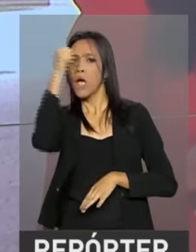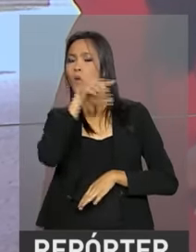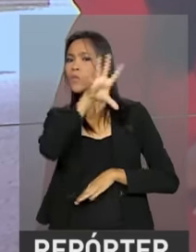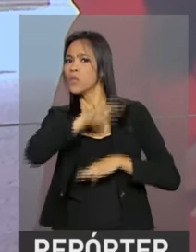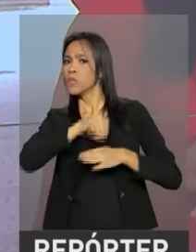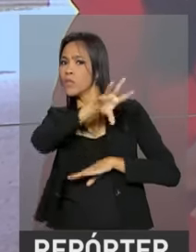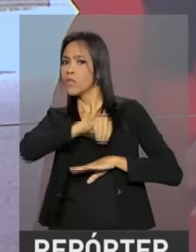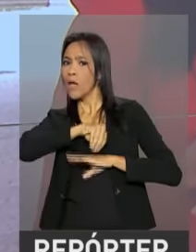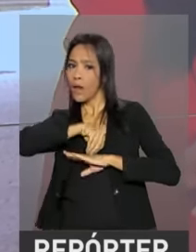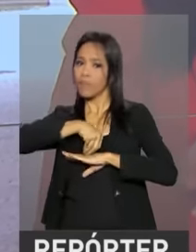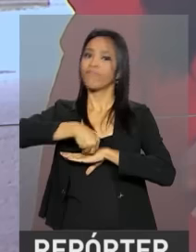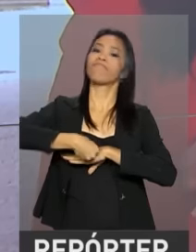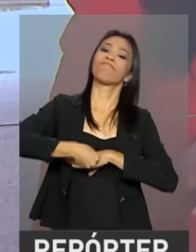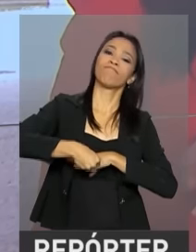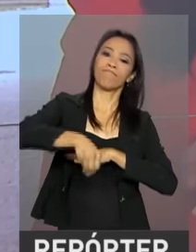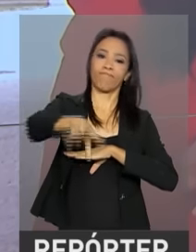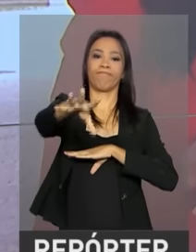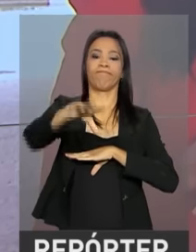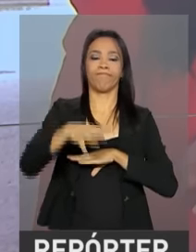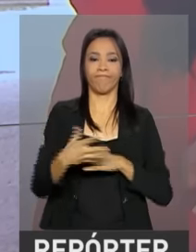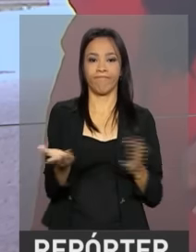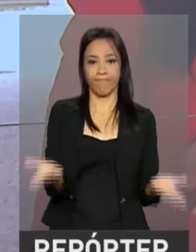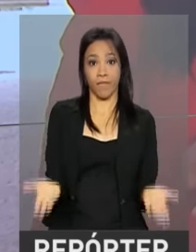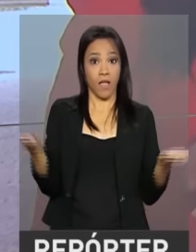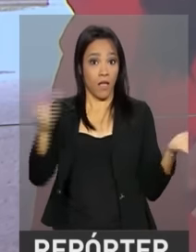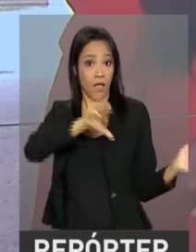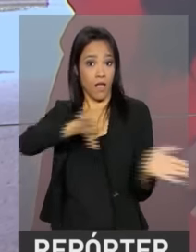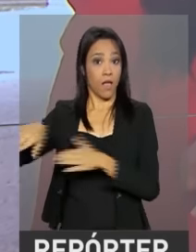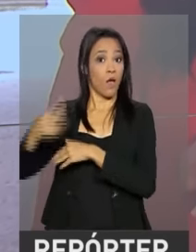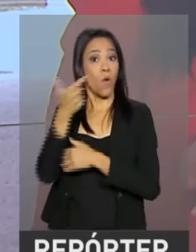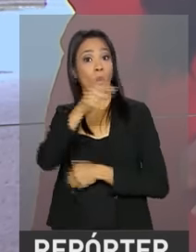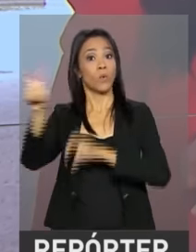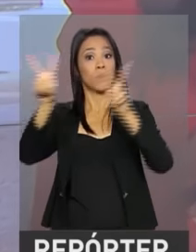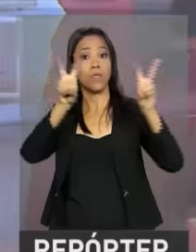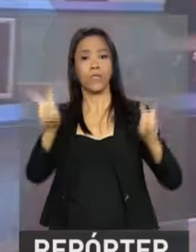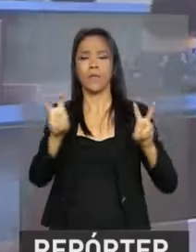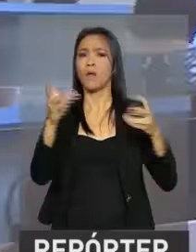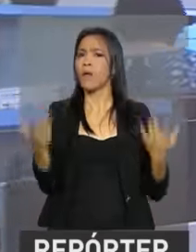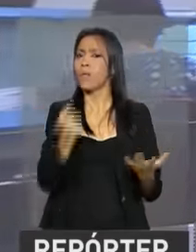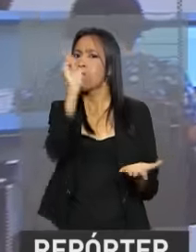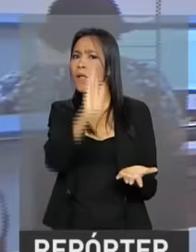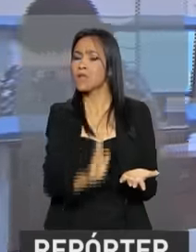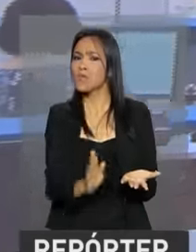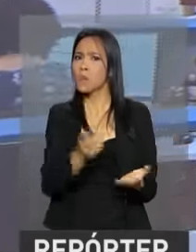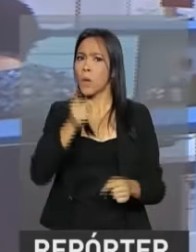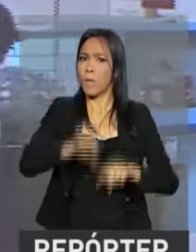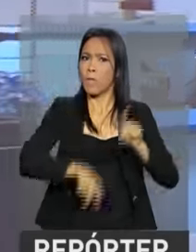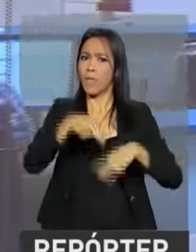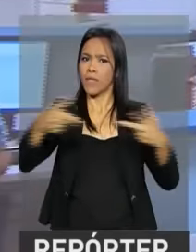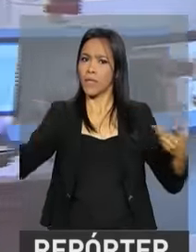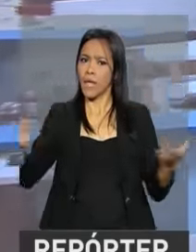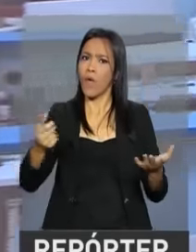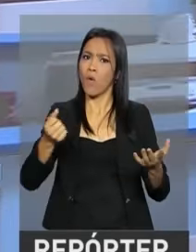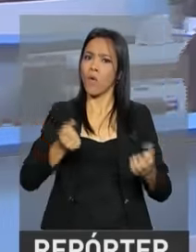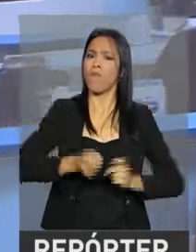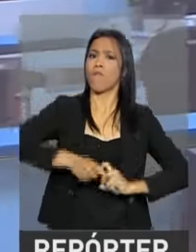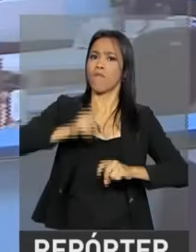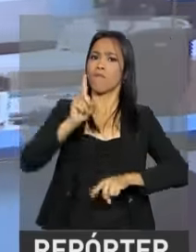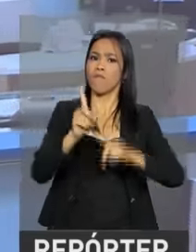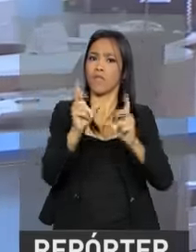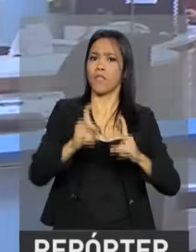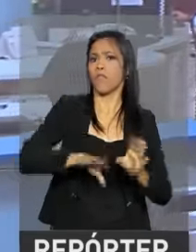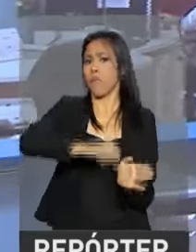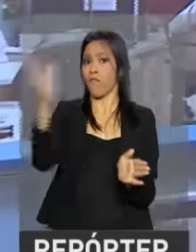plan e qualquer outro assunto que aparecer por lá e agora a gente vai falar de Economia o Brasil exportou mais do que importou em